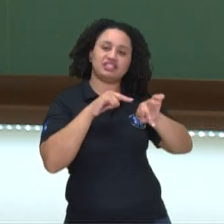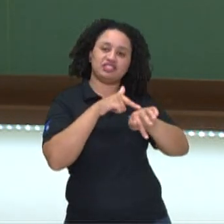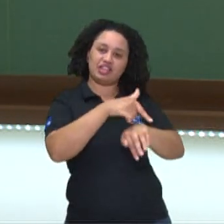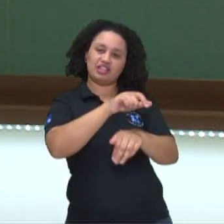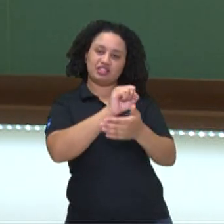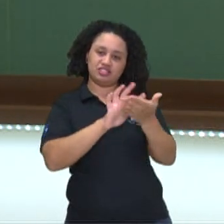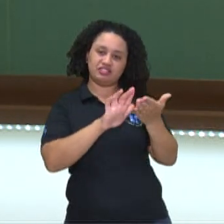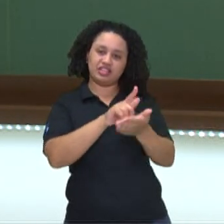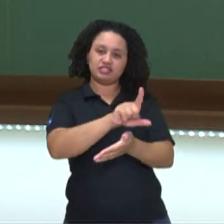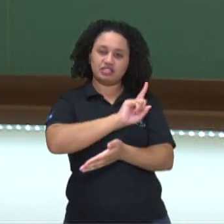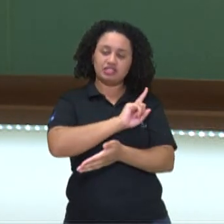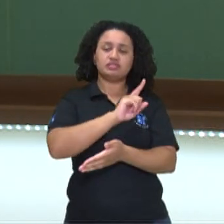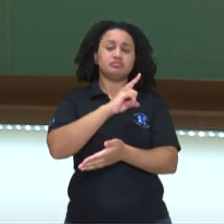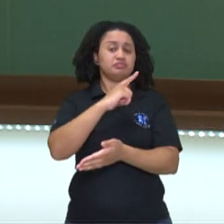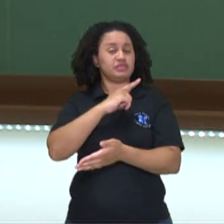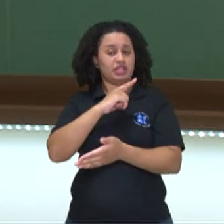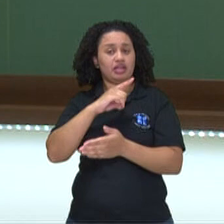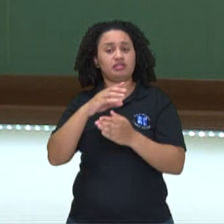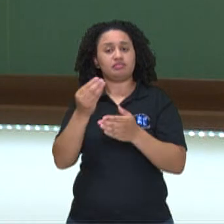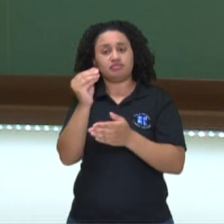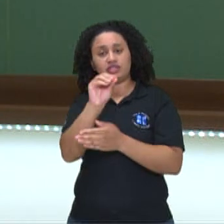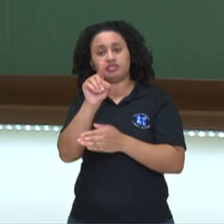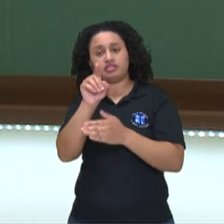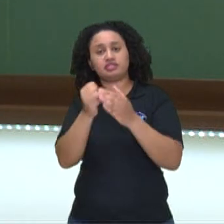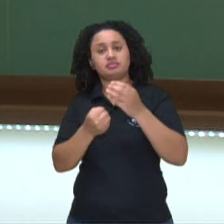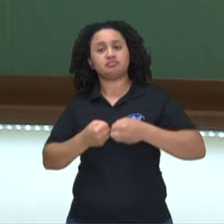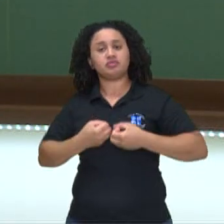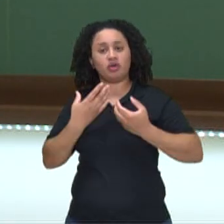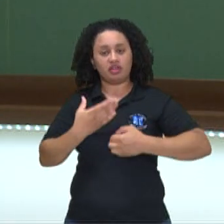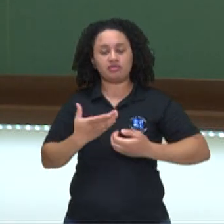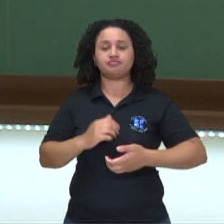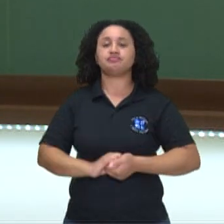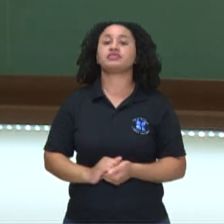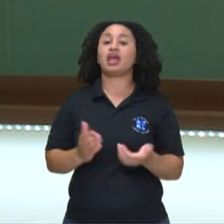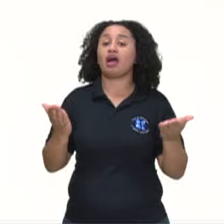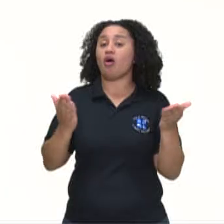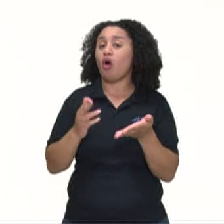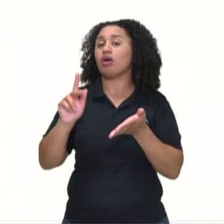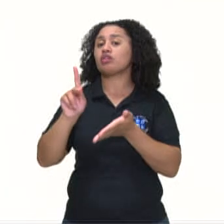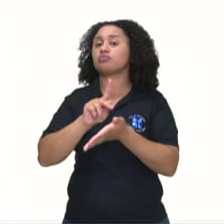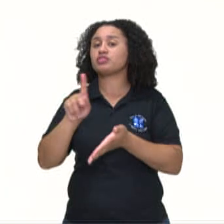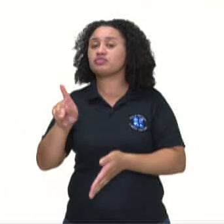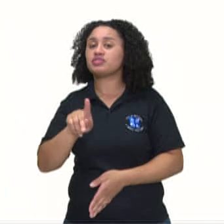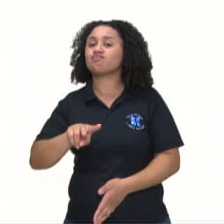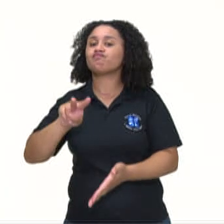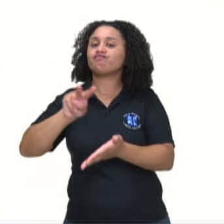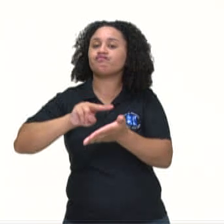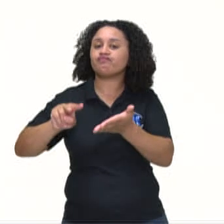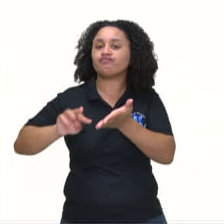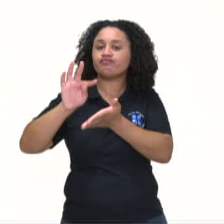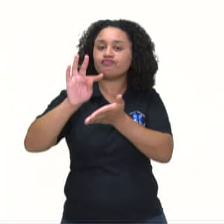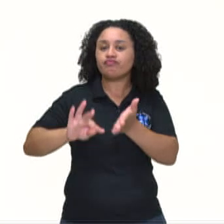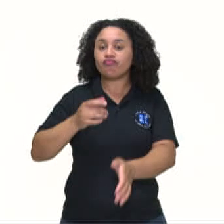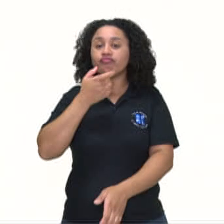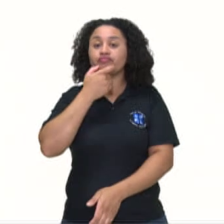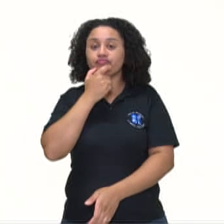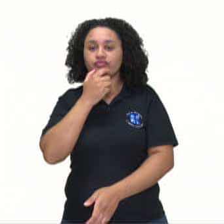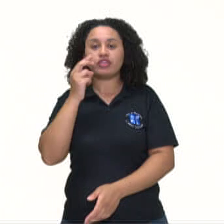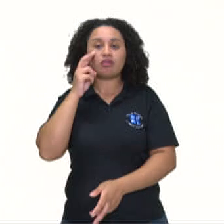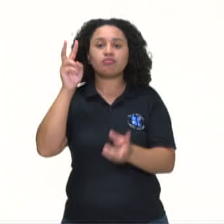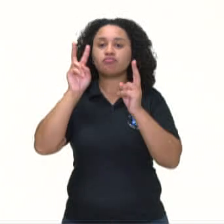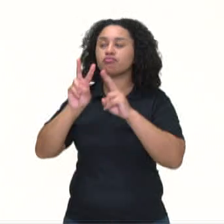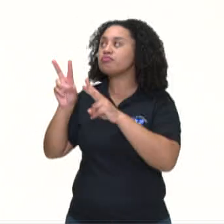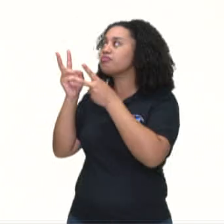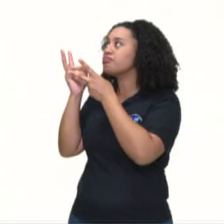trazem a ideia desse poema. Então, my sister's always on the phone. My sister always on the phone, I never see